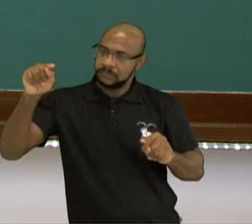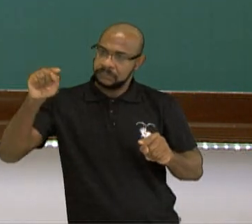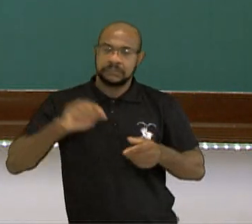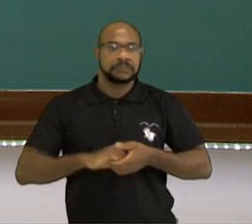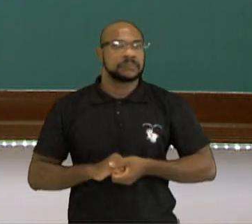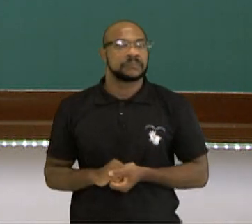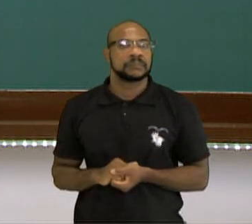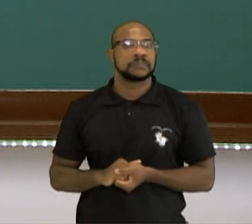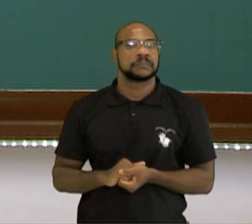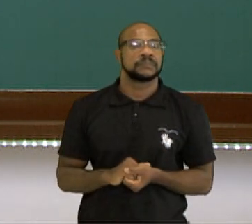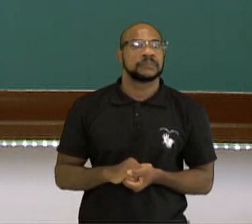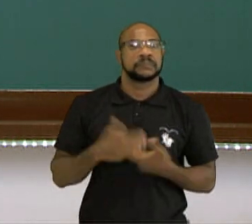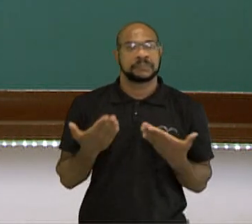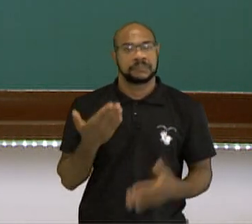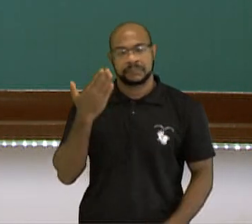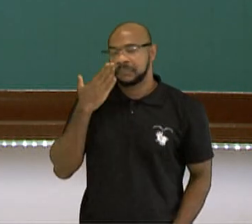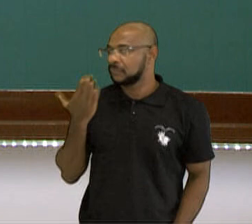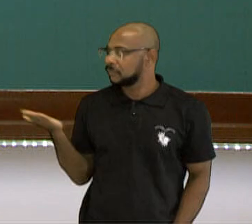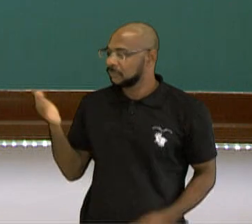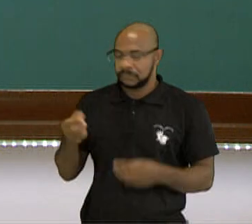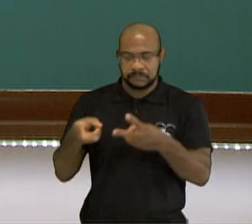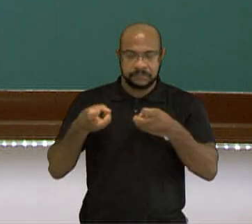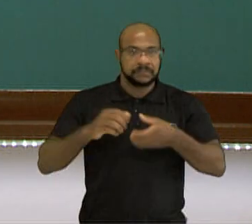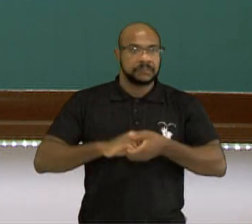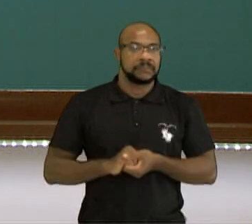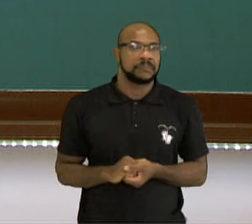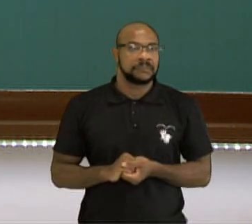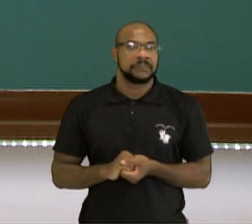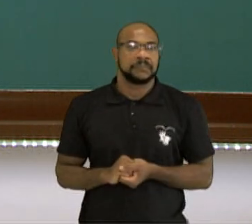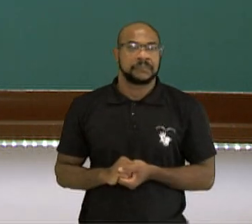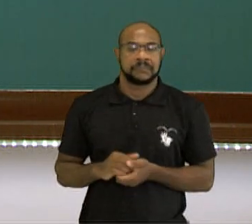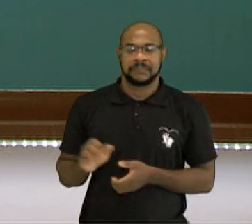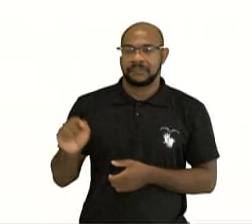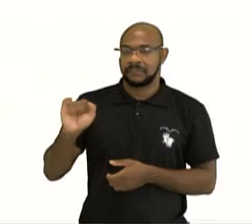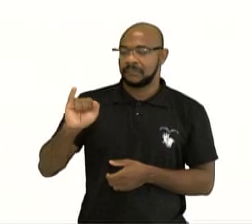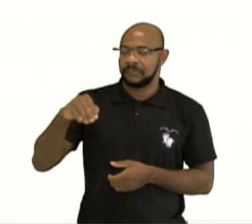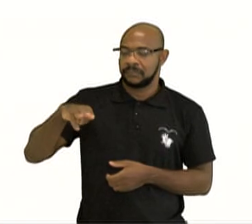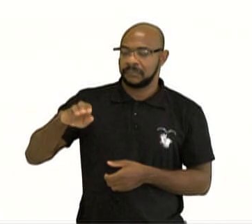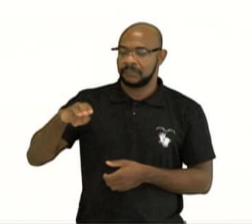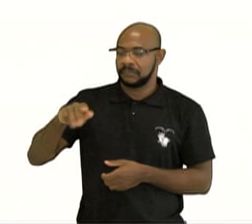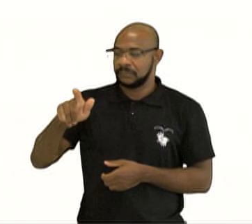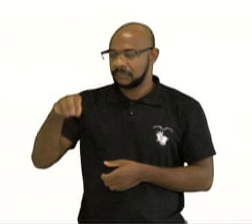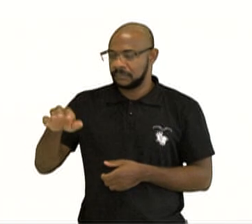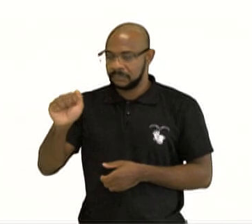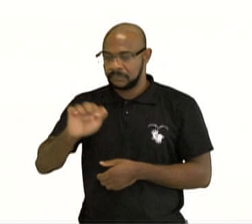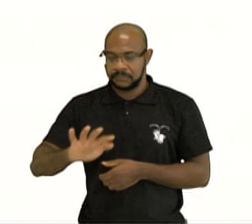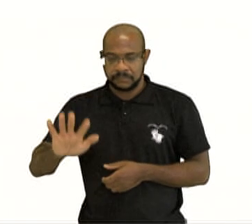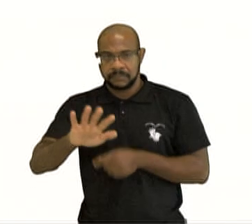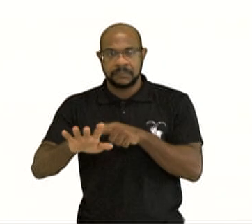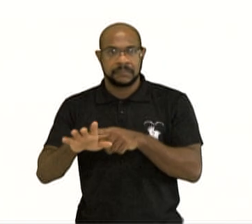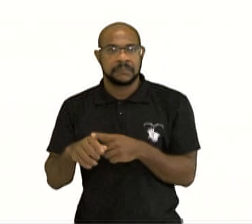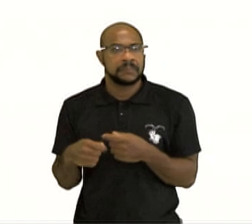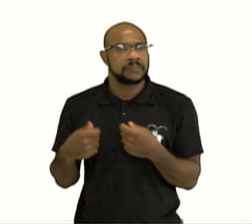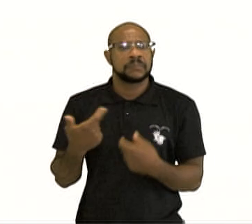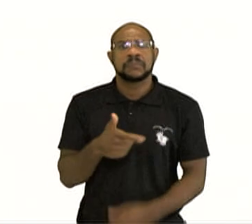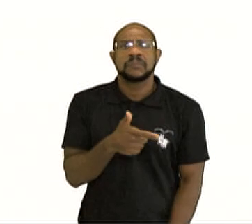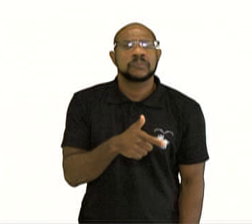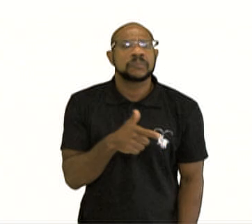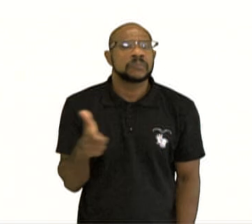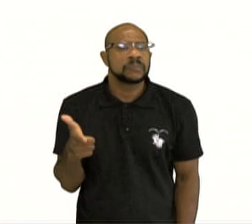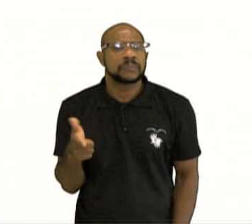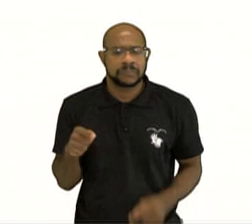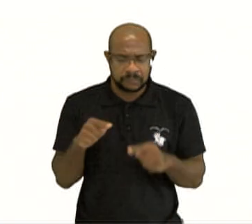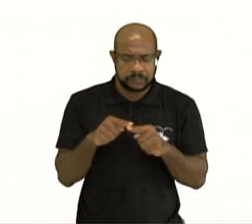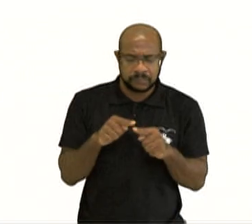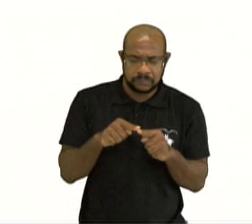gráfico. Mesma coisa do conjunto imagem. Perceba que nessa representação não existe linha